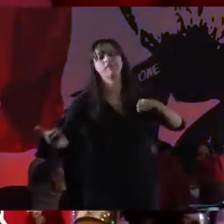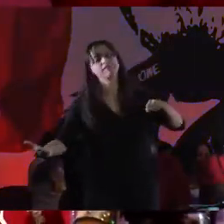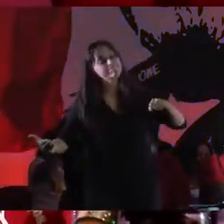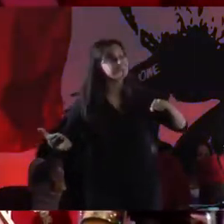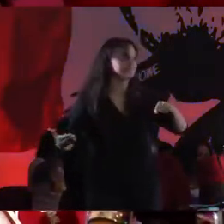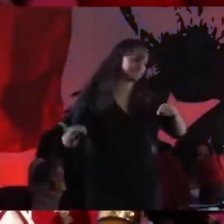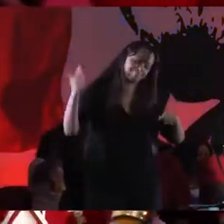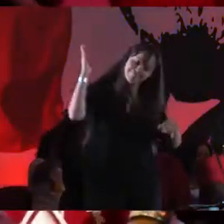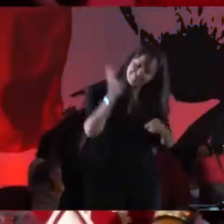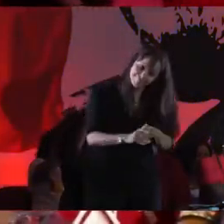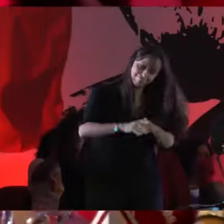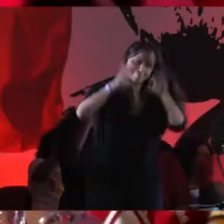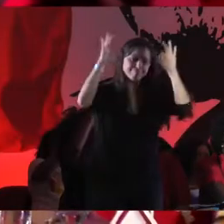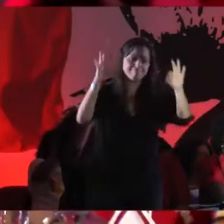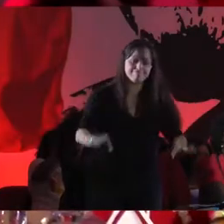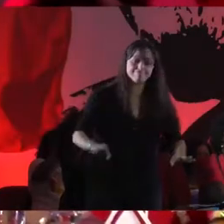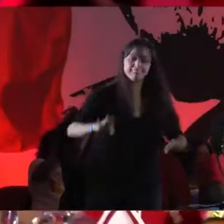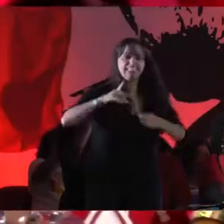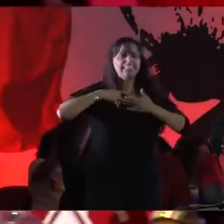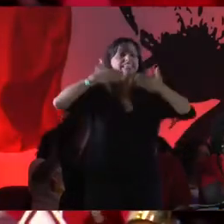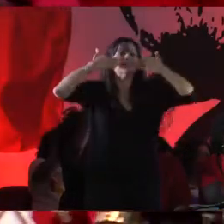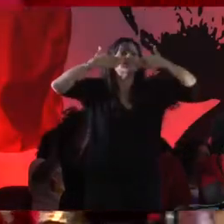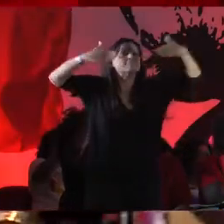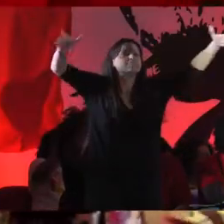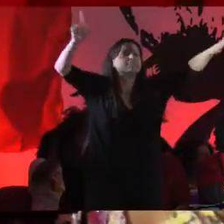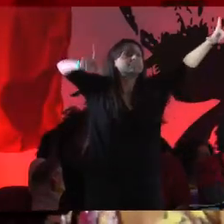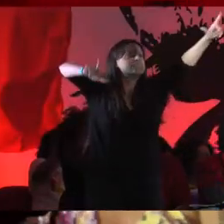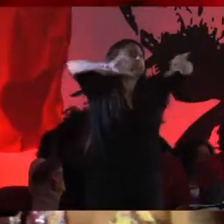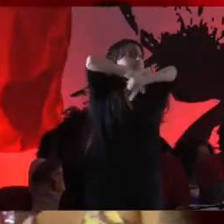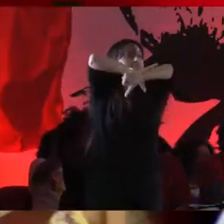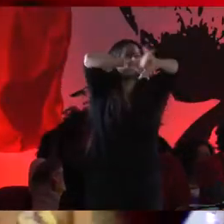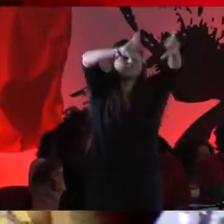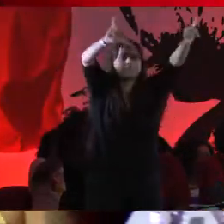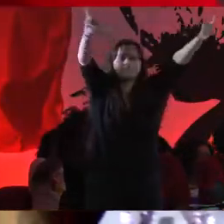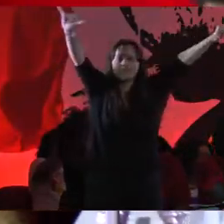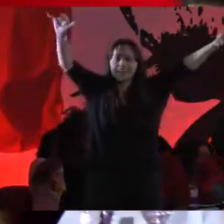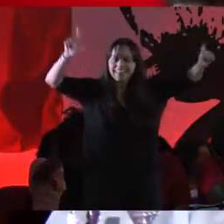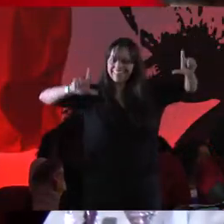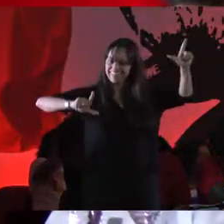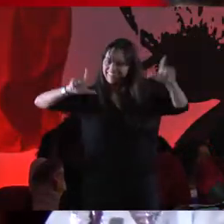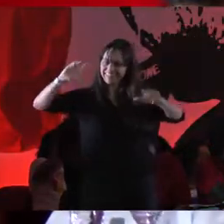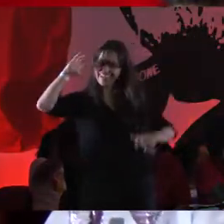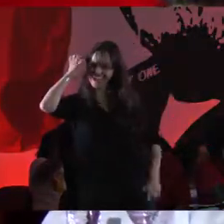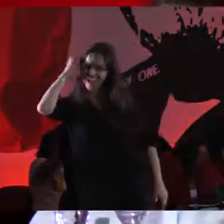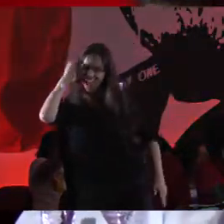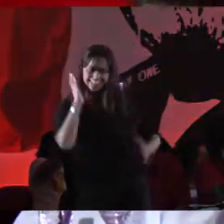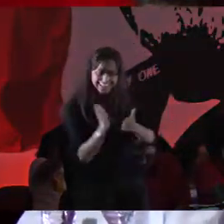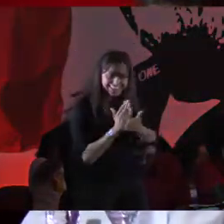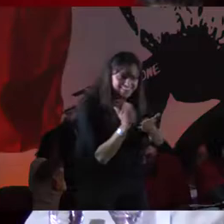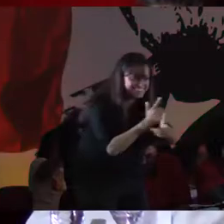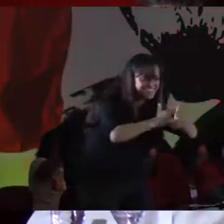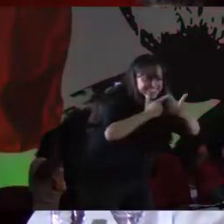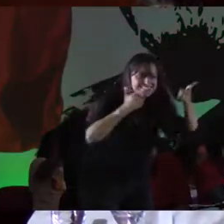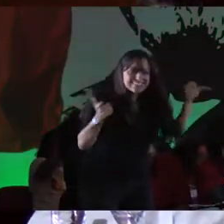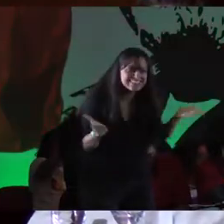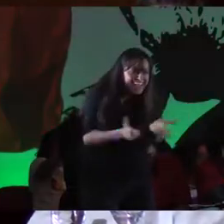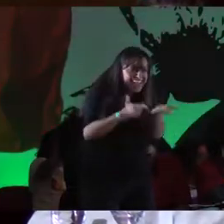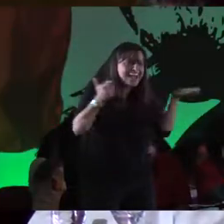nariz. Com tudo transmitido em rede nacional, com apoio da TV, do rádio, da revista, do jornal,